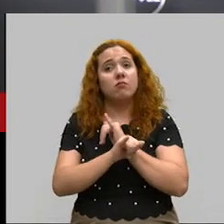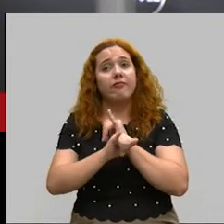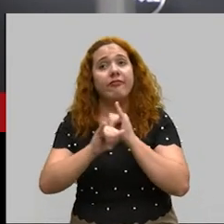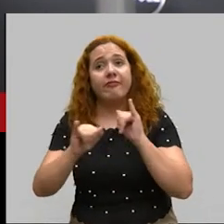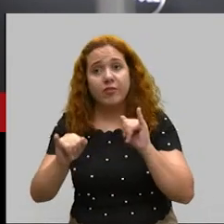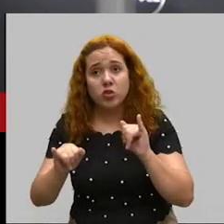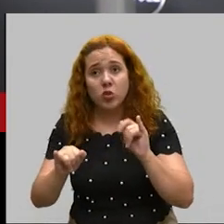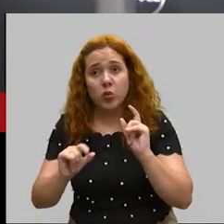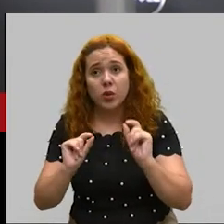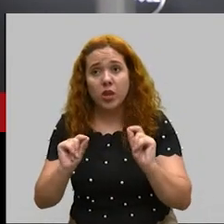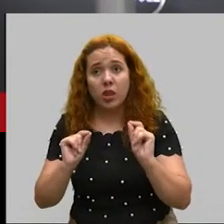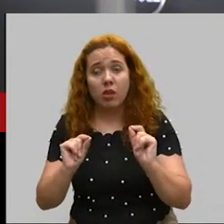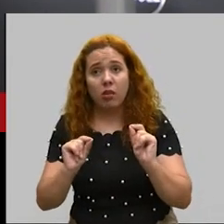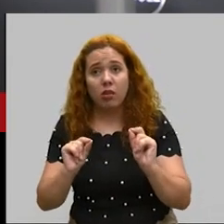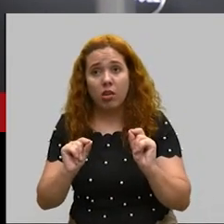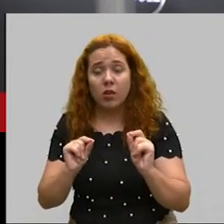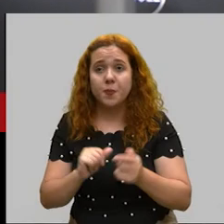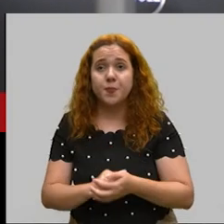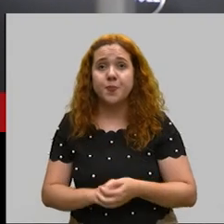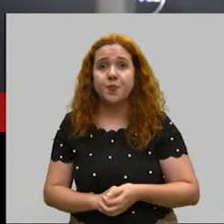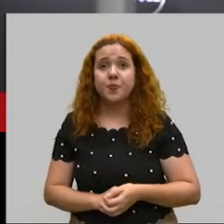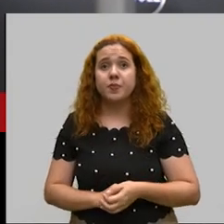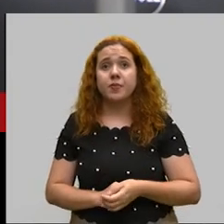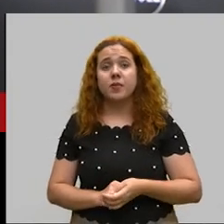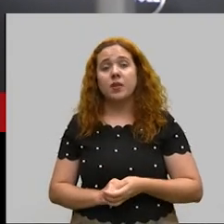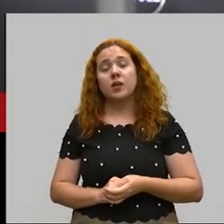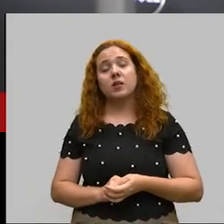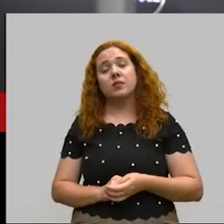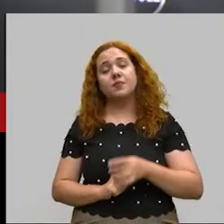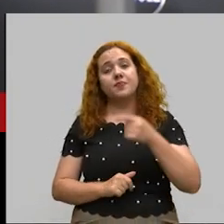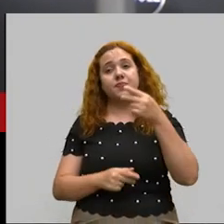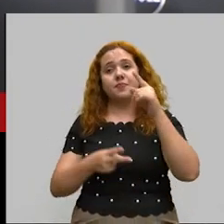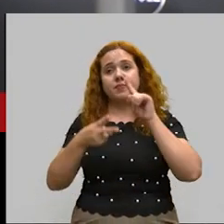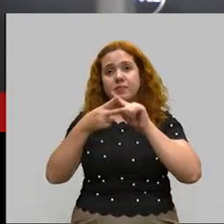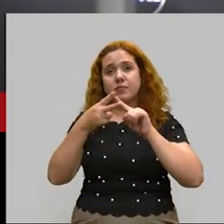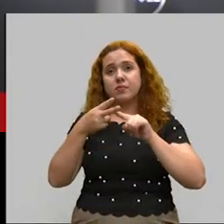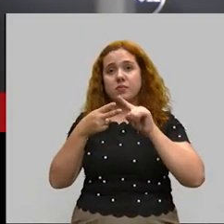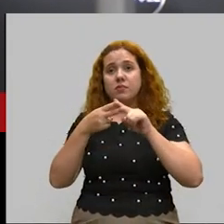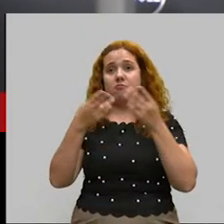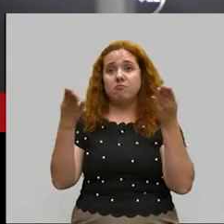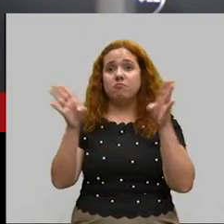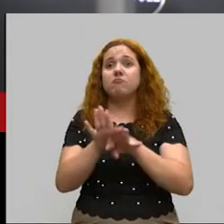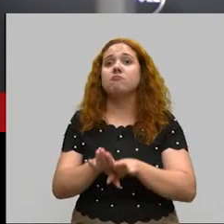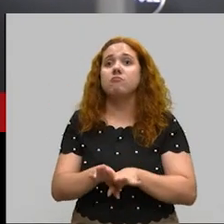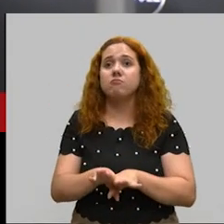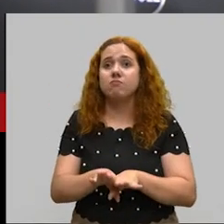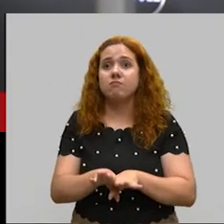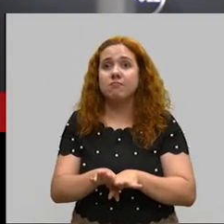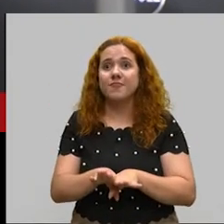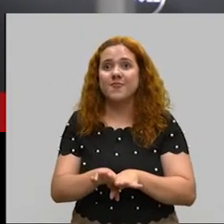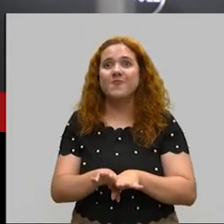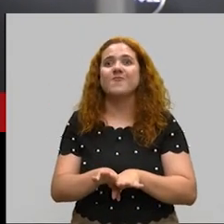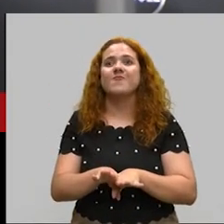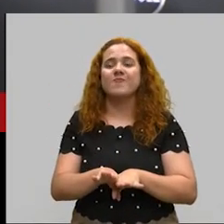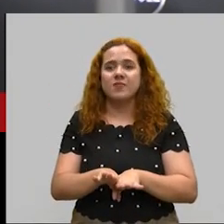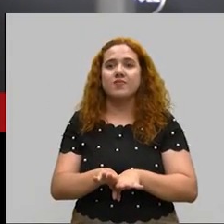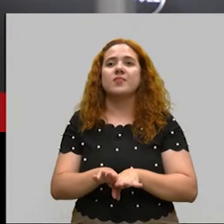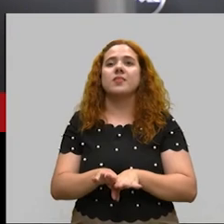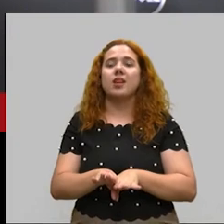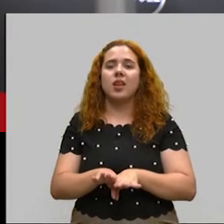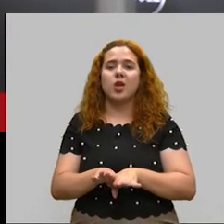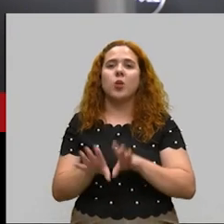esses eh dois locais de estudo seriam fechados e os alunos seriam